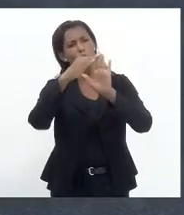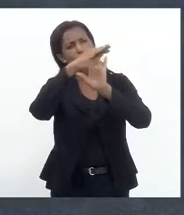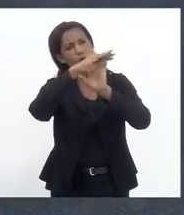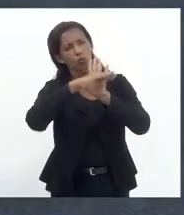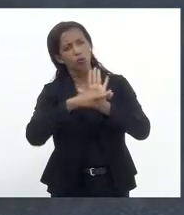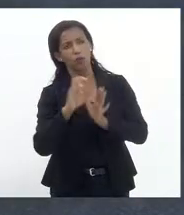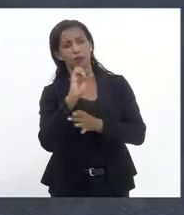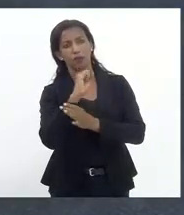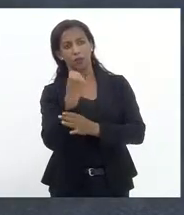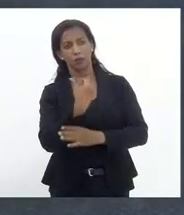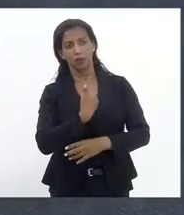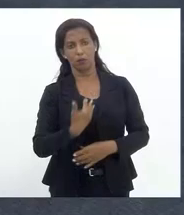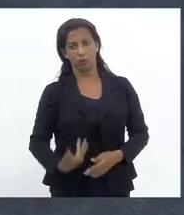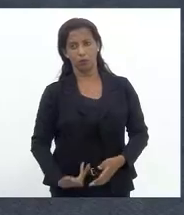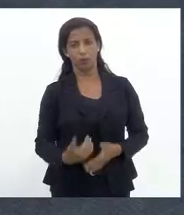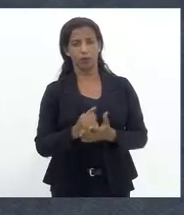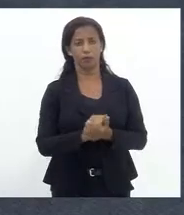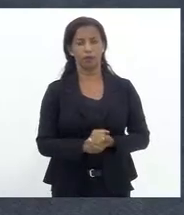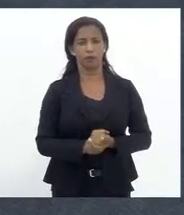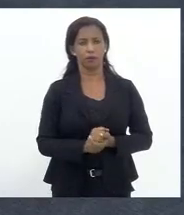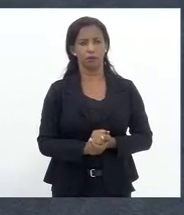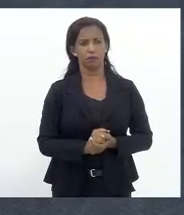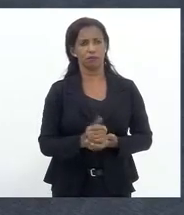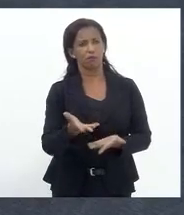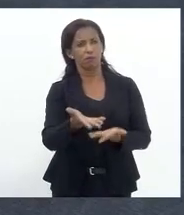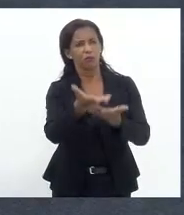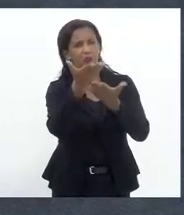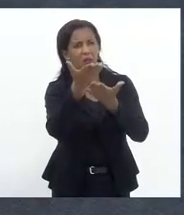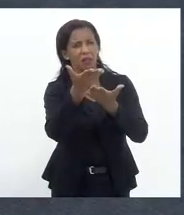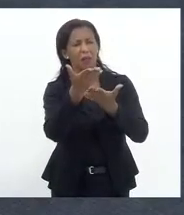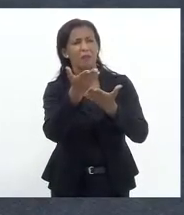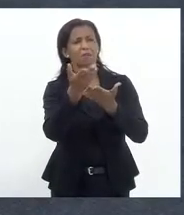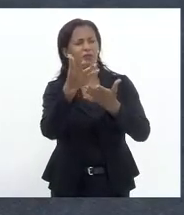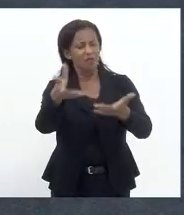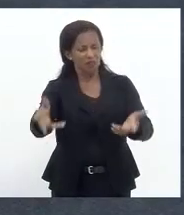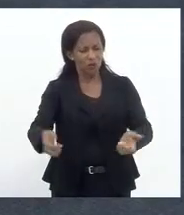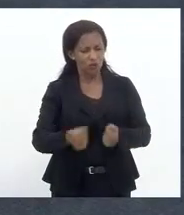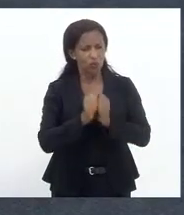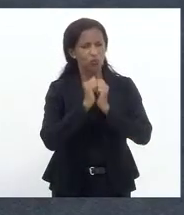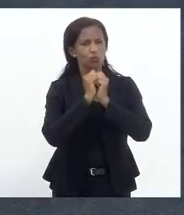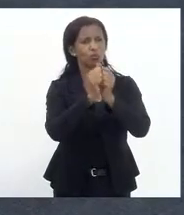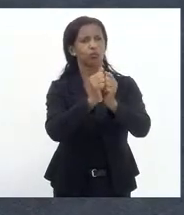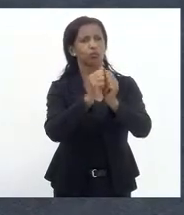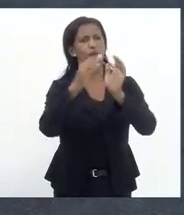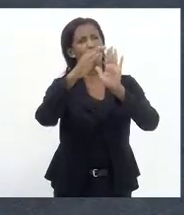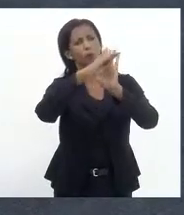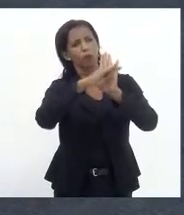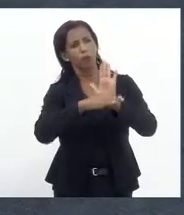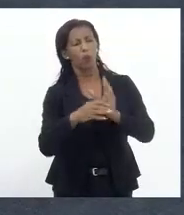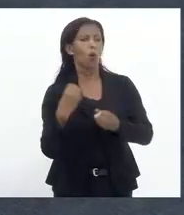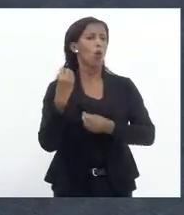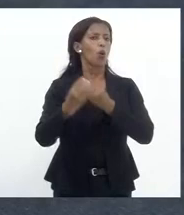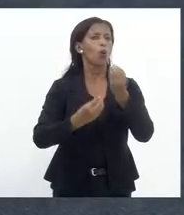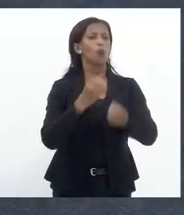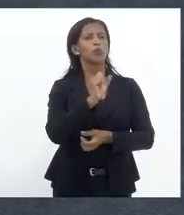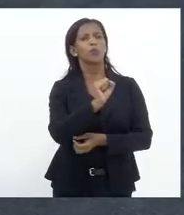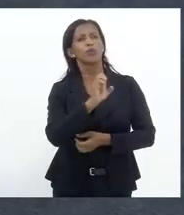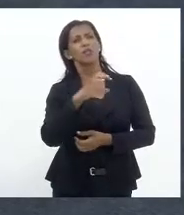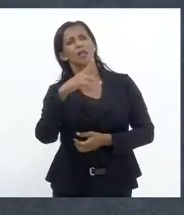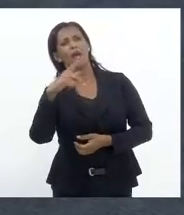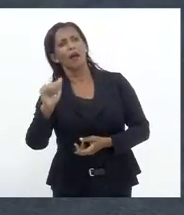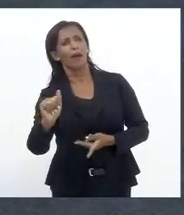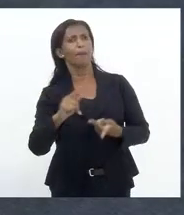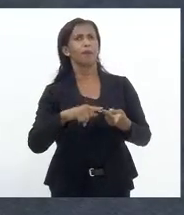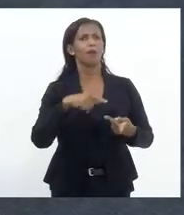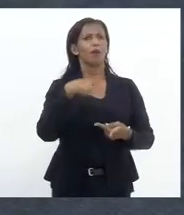relacionados à segurança pública, Vossa Excelência mergulha nos projetos, como se um CEAP fosse, como se uma polícia